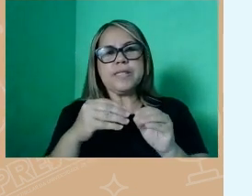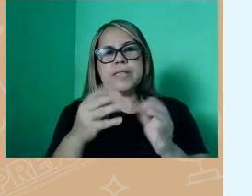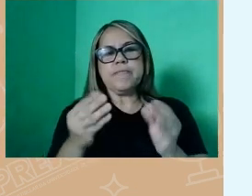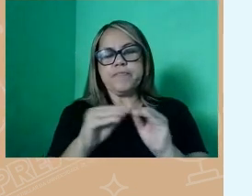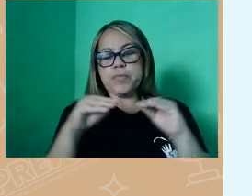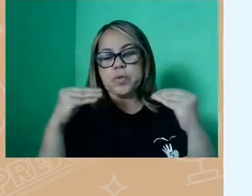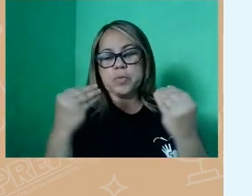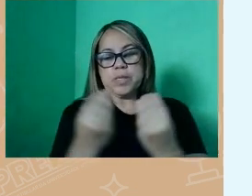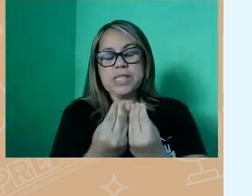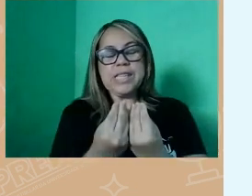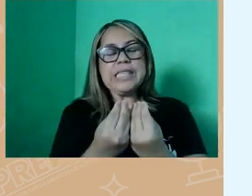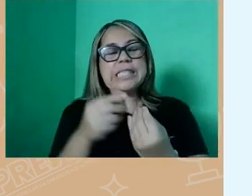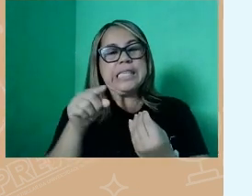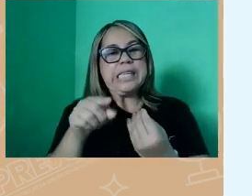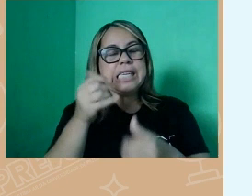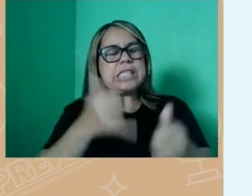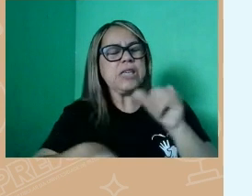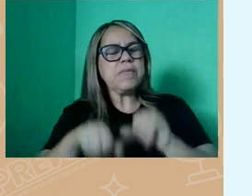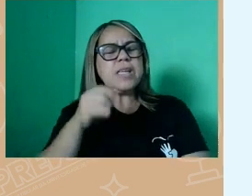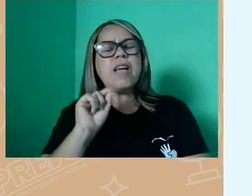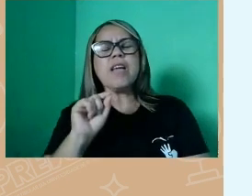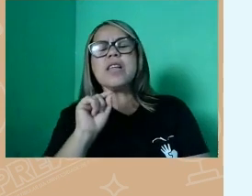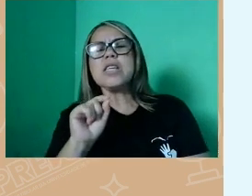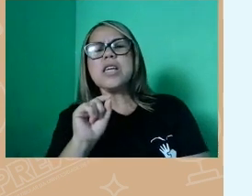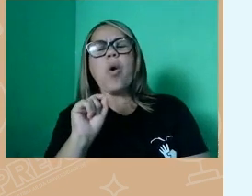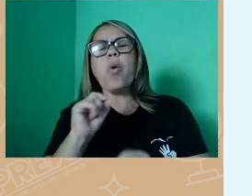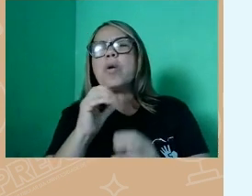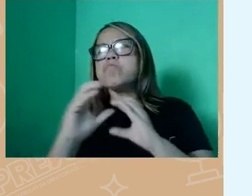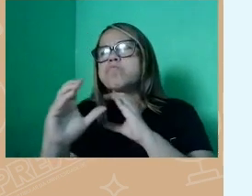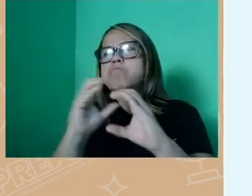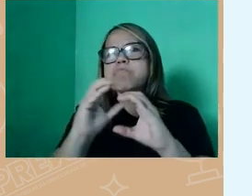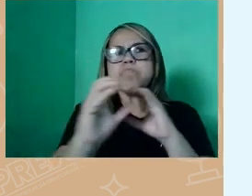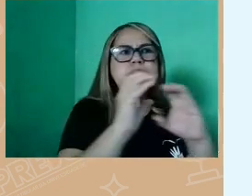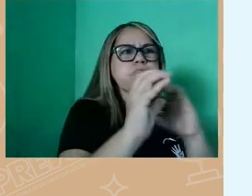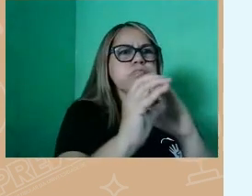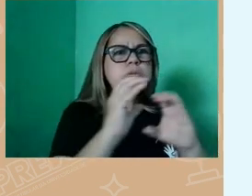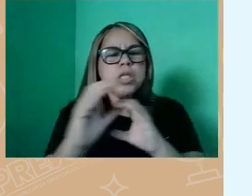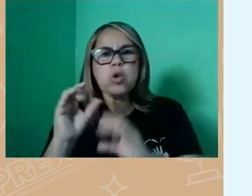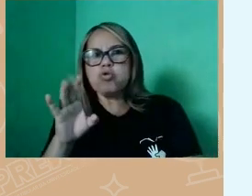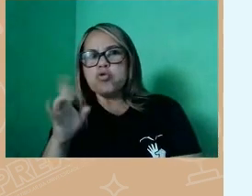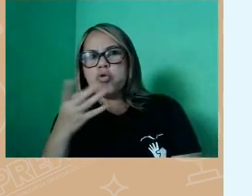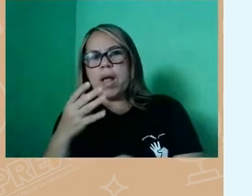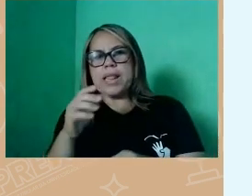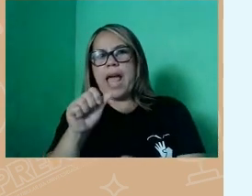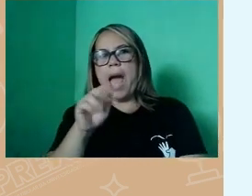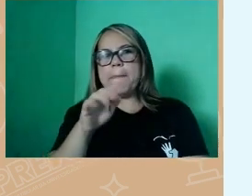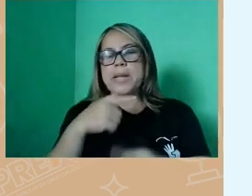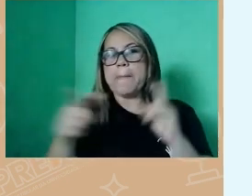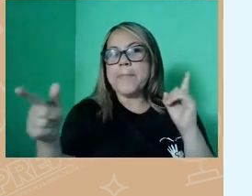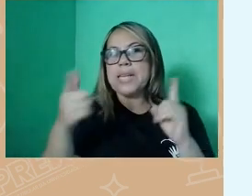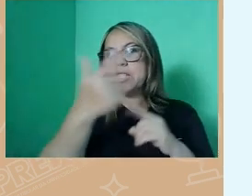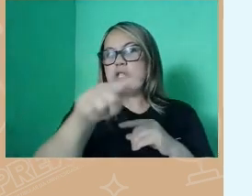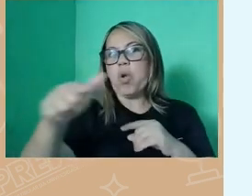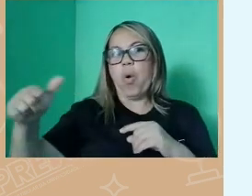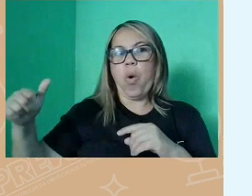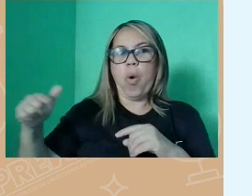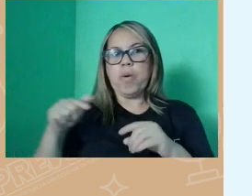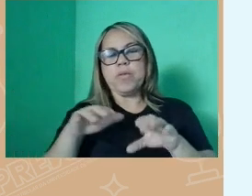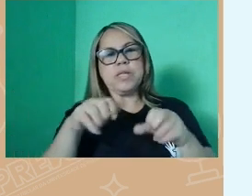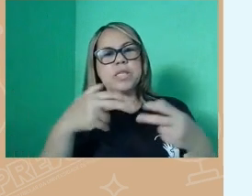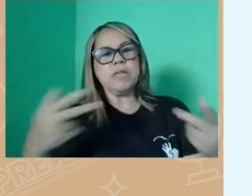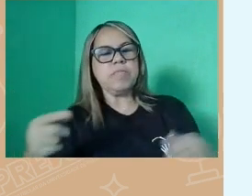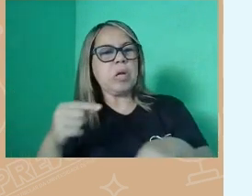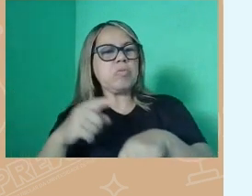O feromônio funciona como um tipo de comunicação, não só entre as abelhas, mas também entre outros insetos, como